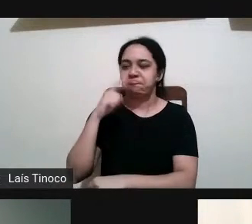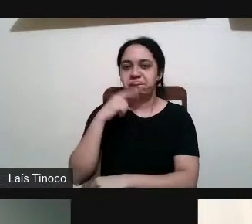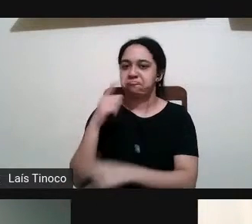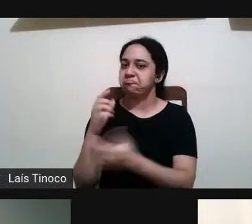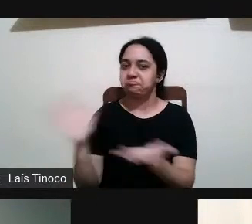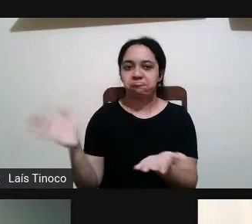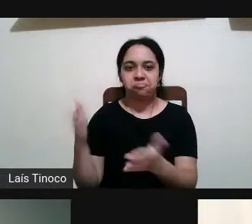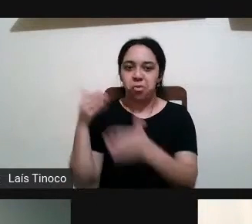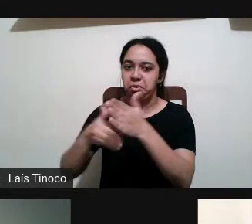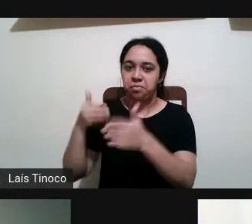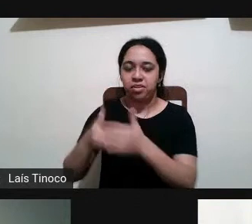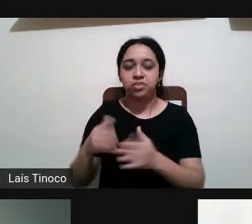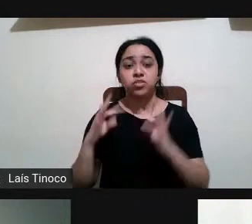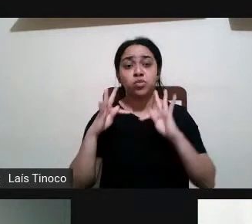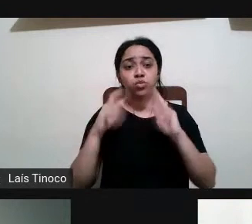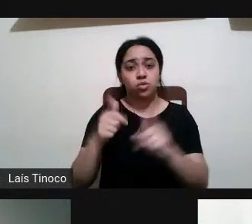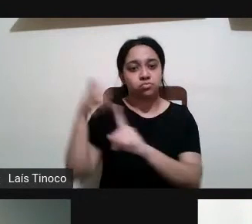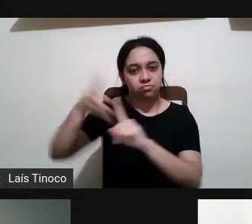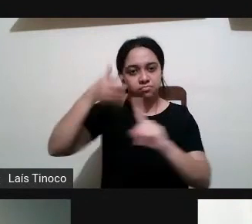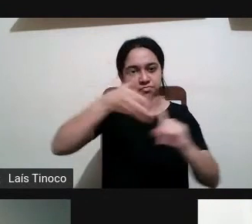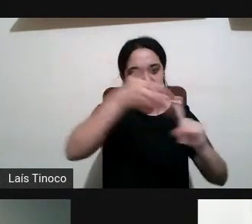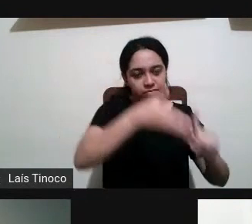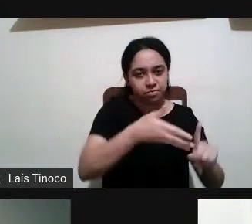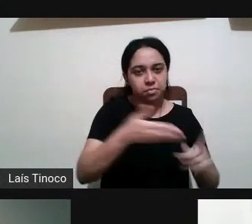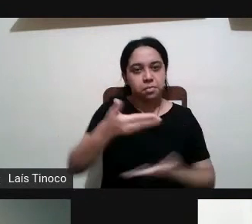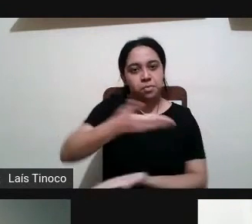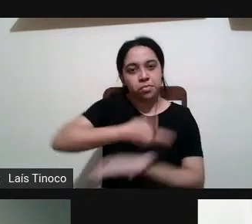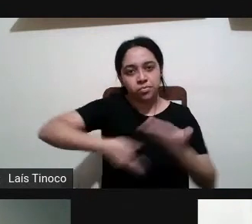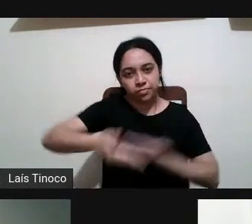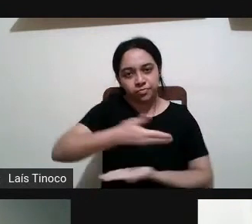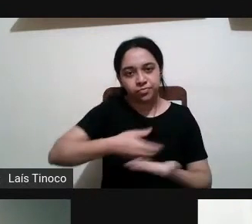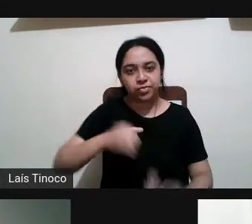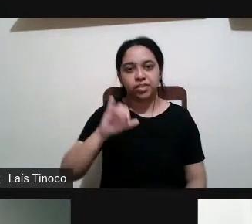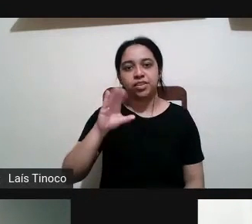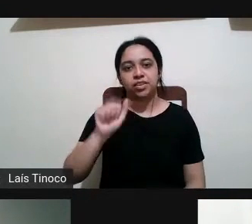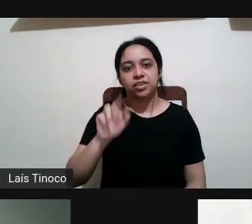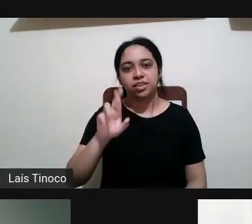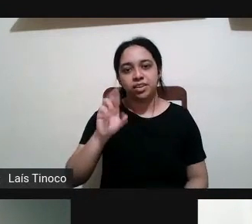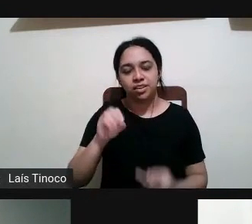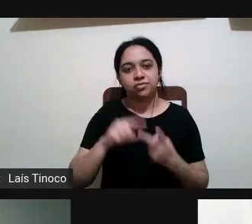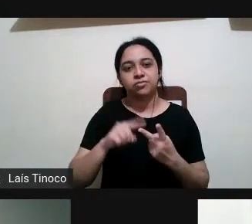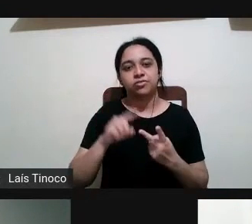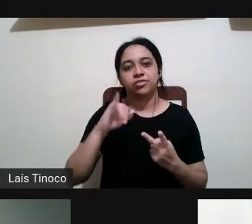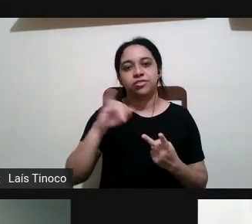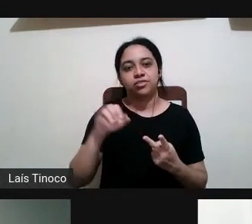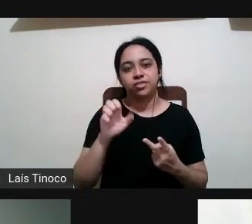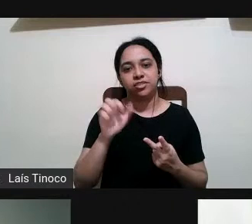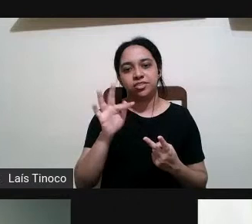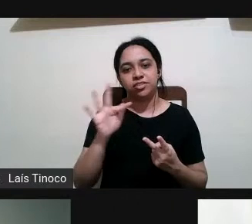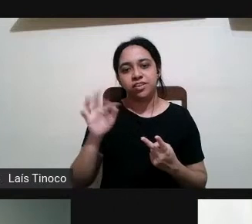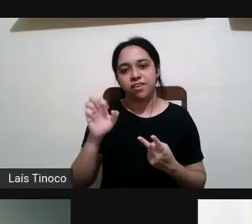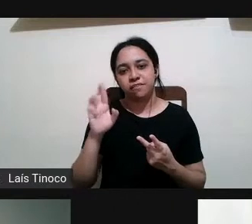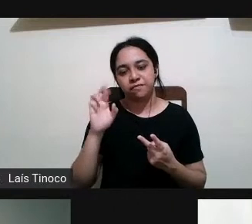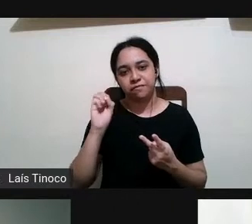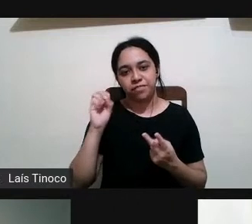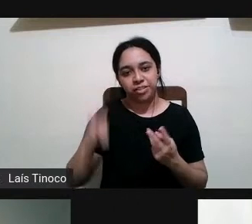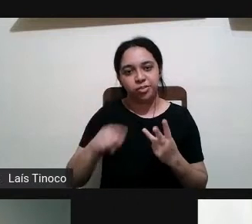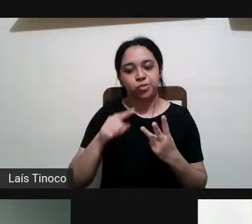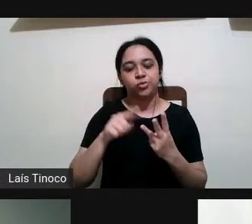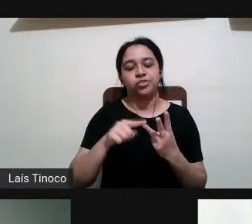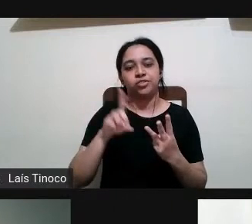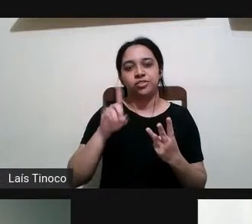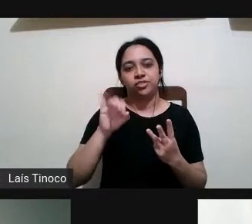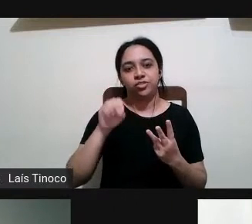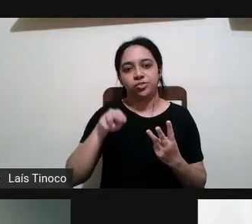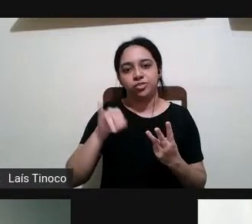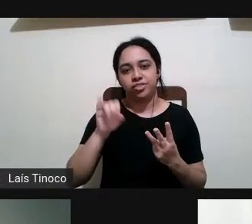os palestrantes e moderadores, Ícaro, Jefferson, Daniele, Ilana, Dionísio, Camila,